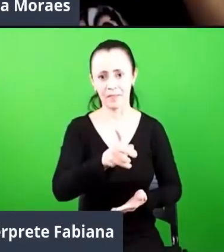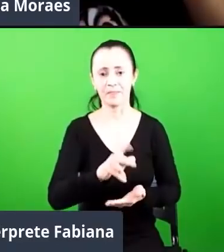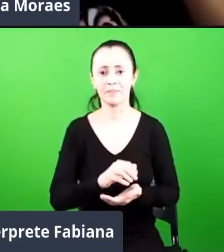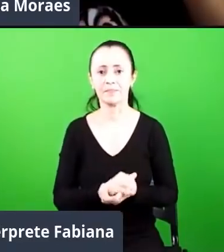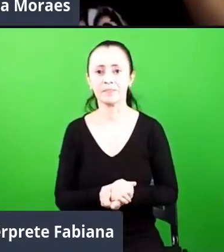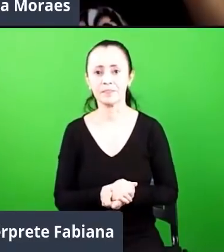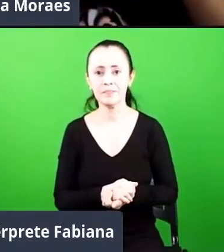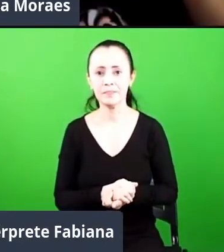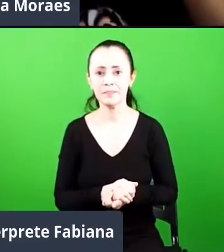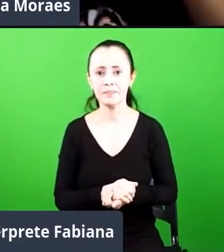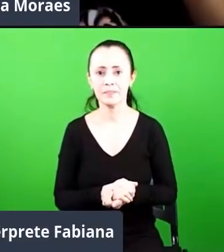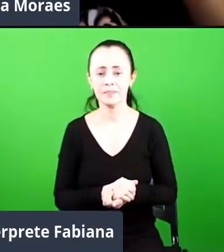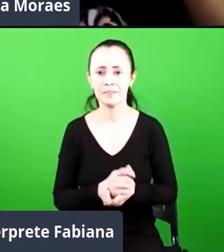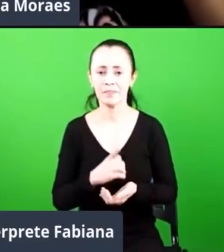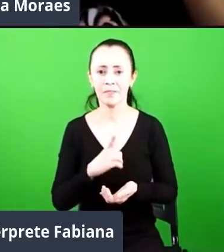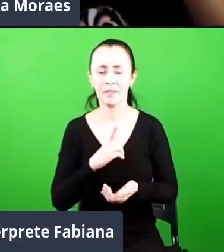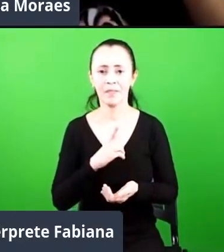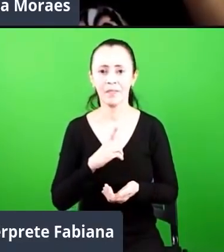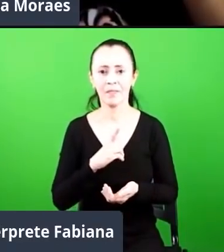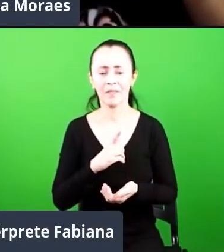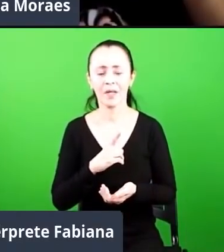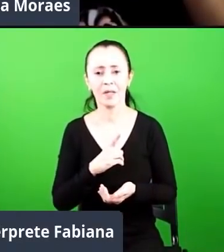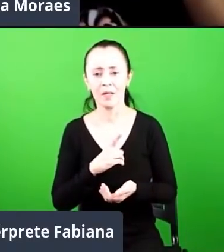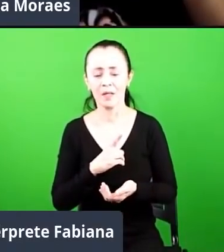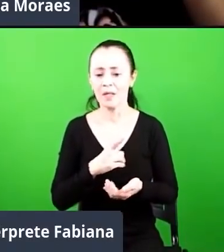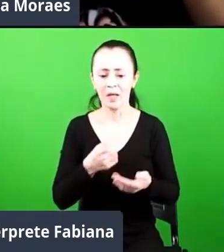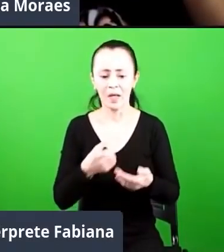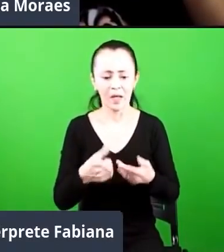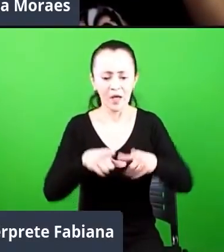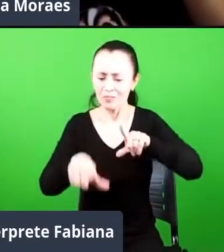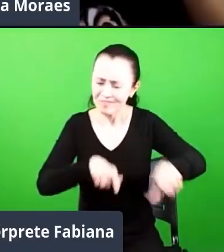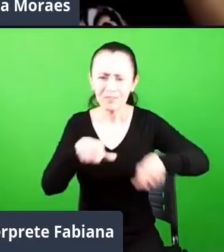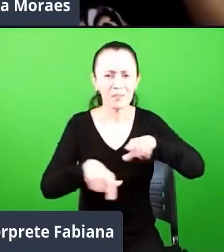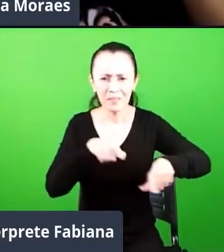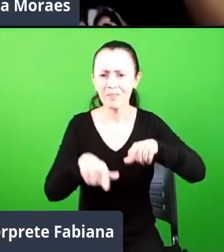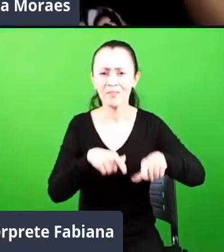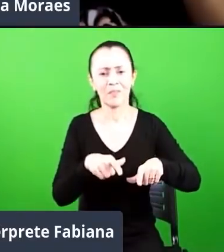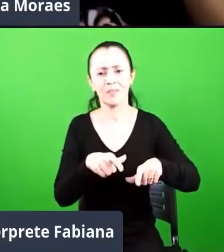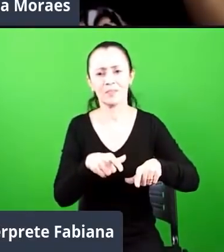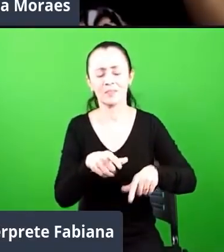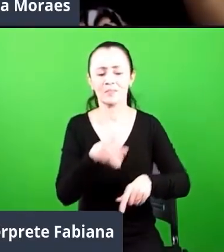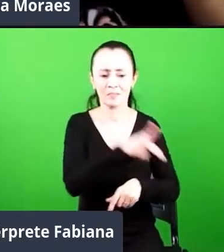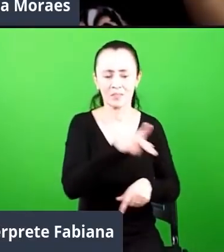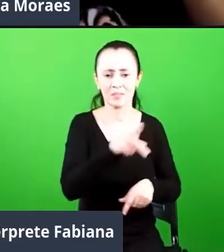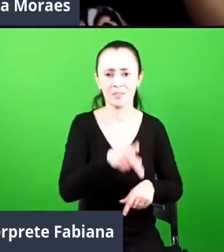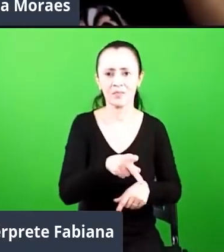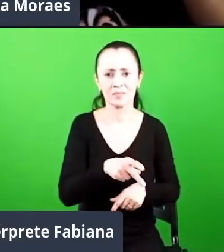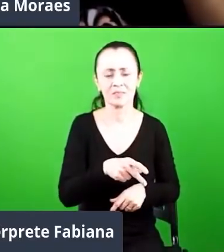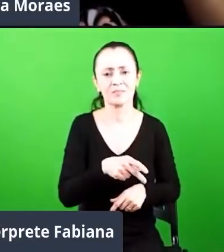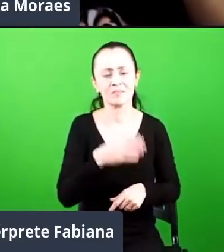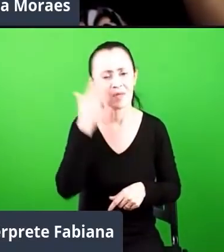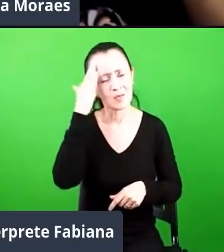Existe uma intensificação do trabalho docente. Tenho certeza que a Lana, para preparar as gravações, que daria, de